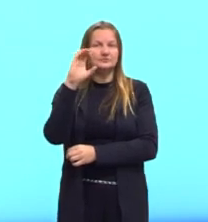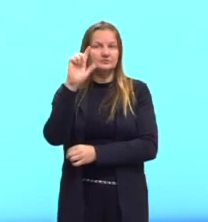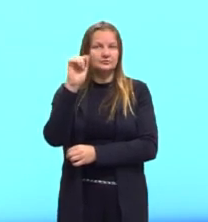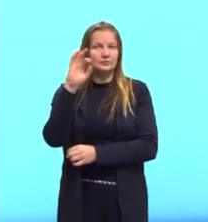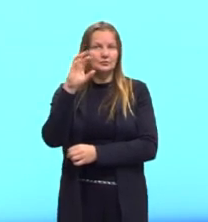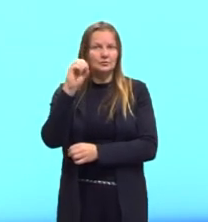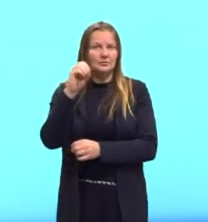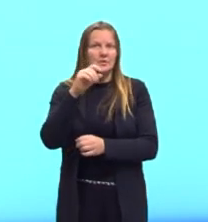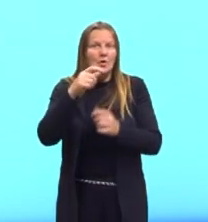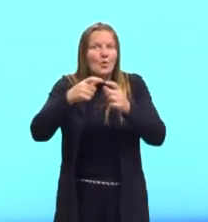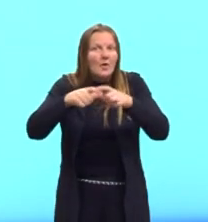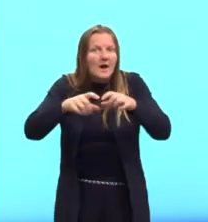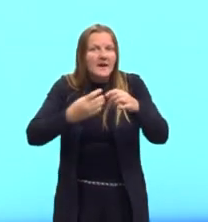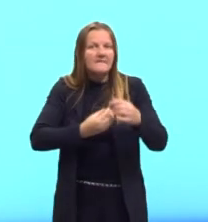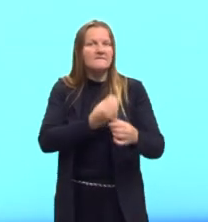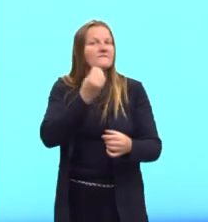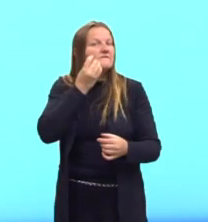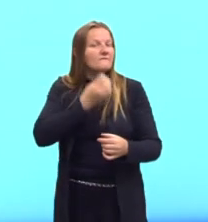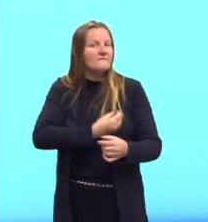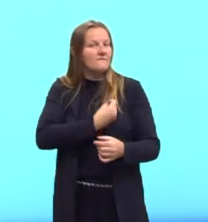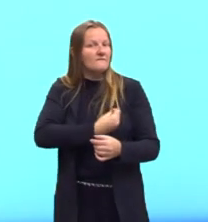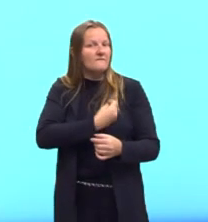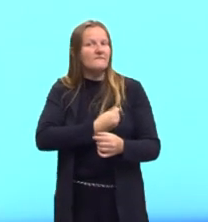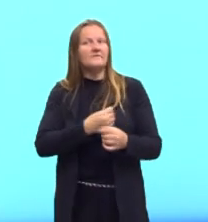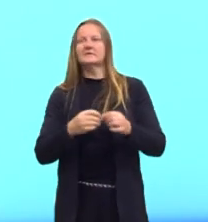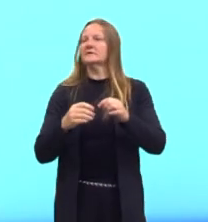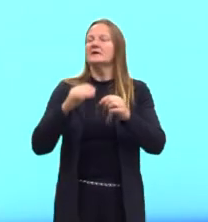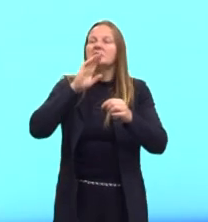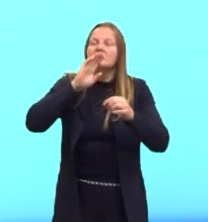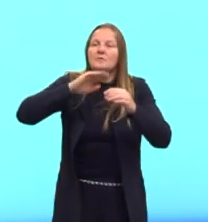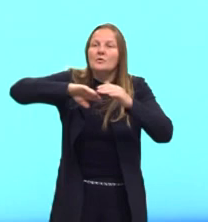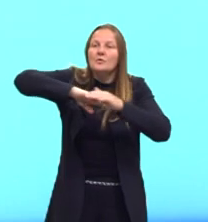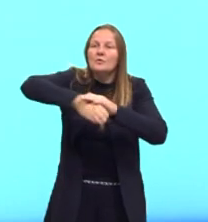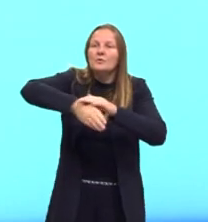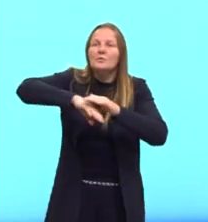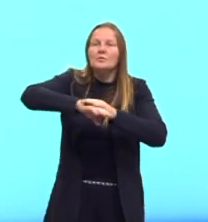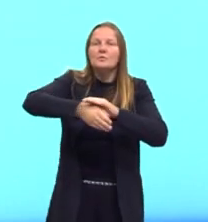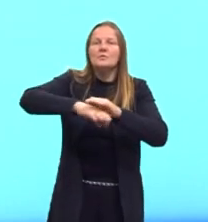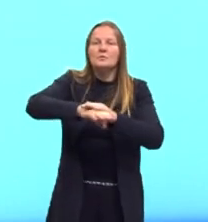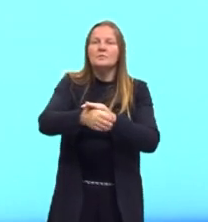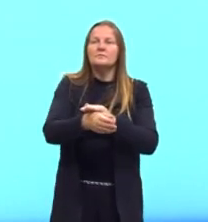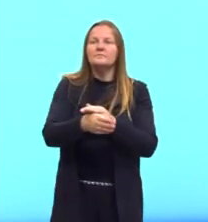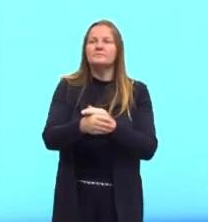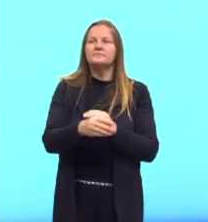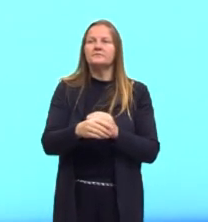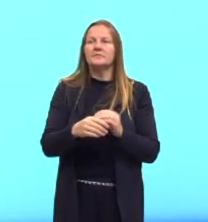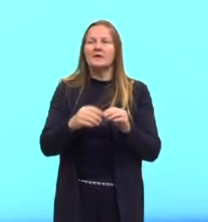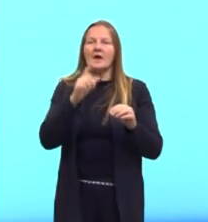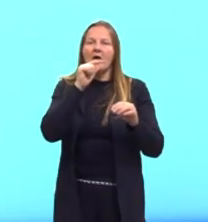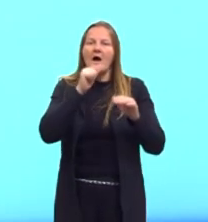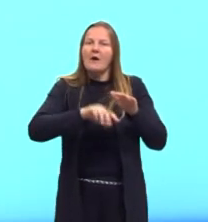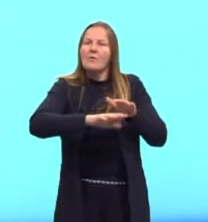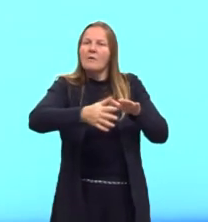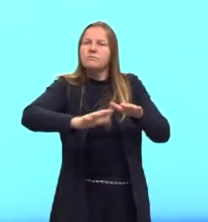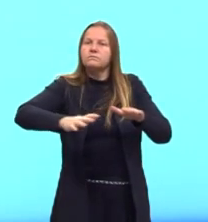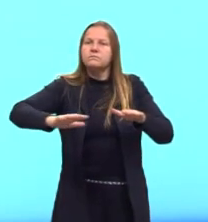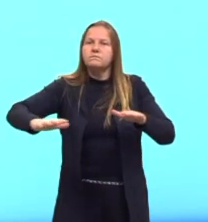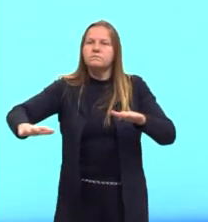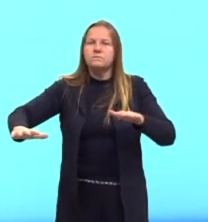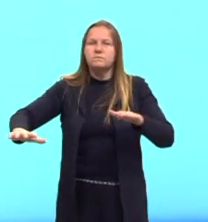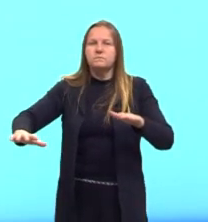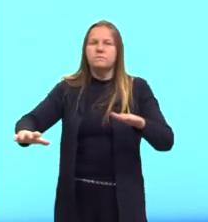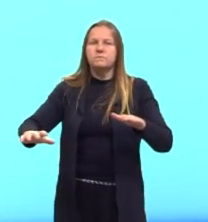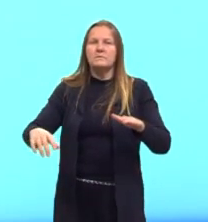um exemplo né aqui ou ocorreu adaptações para viver numa no ambiente Aquático